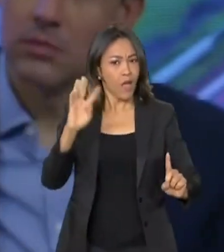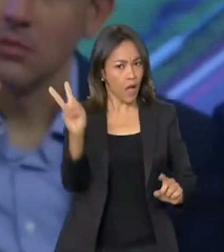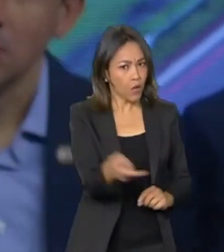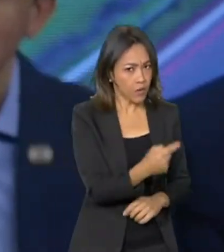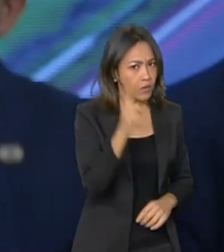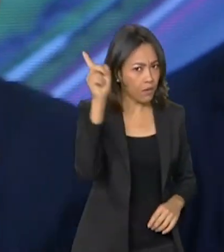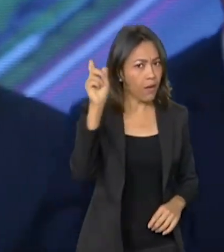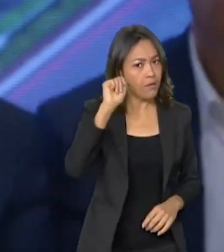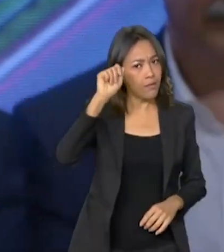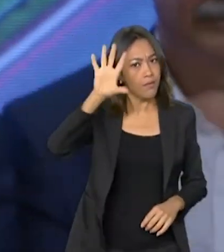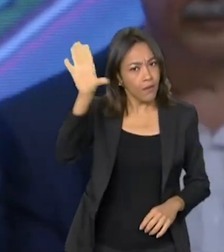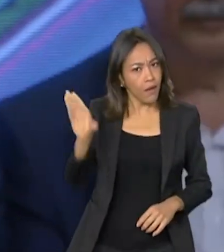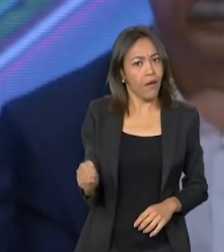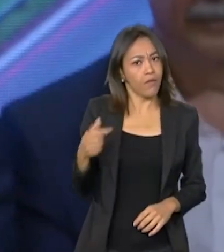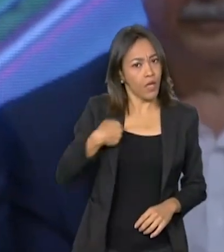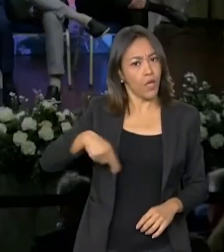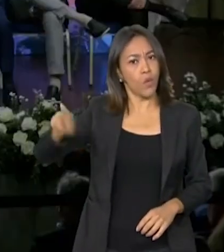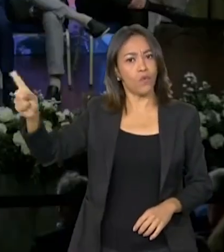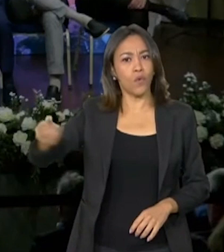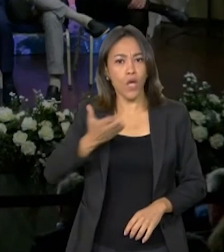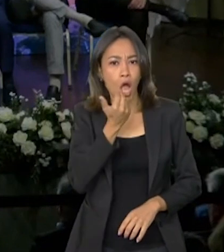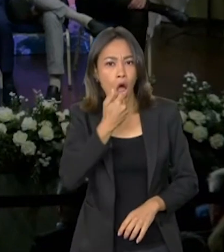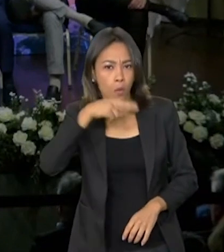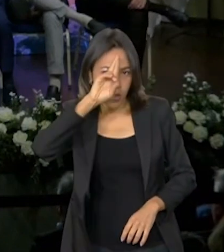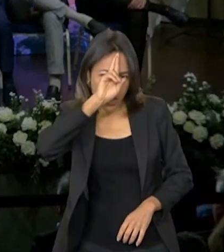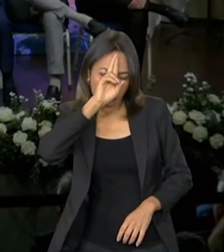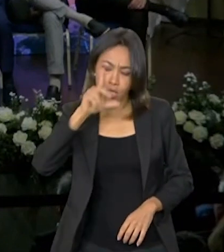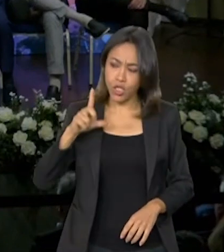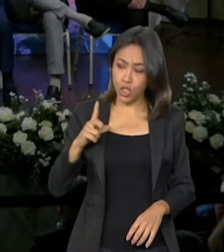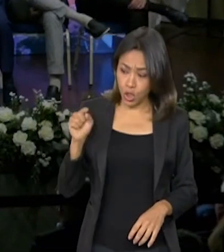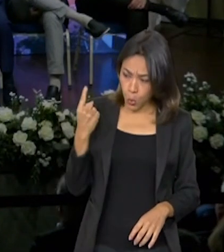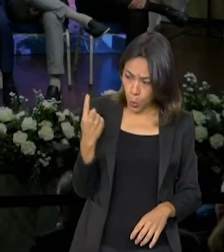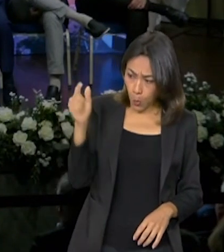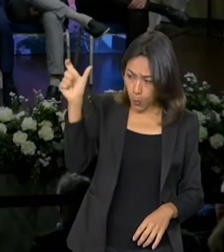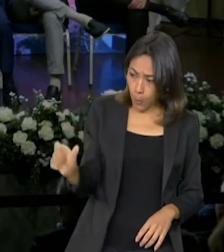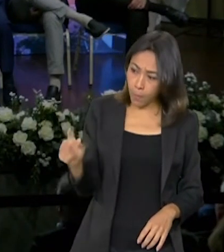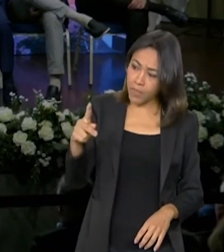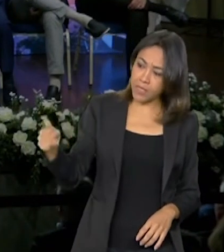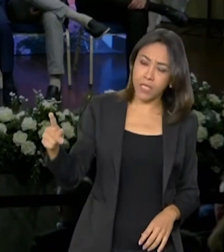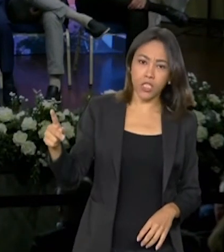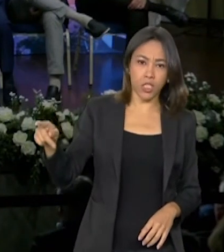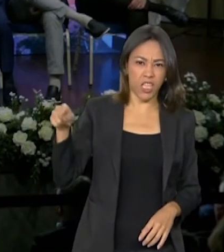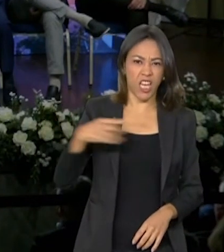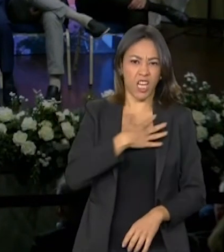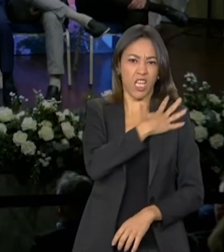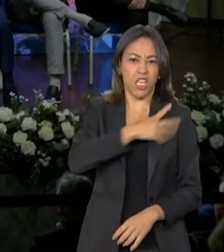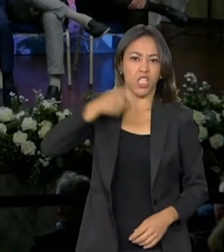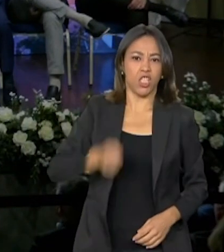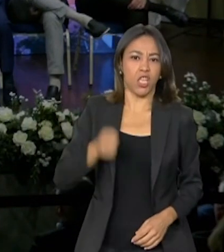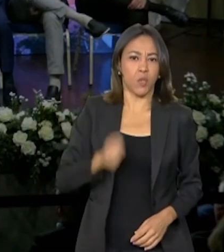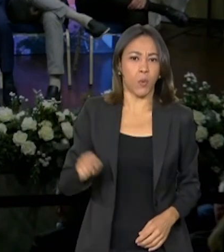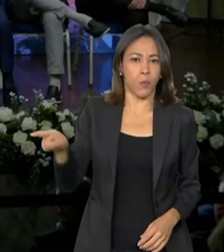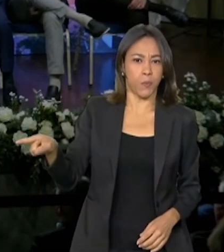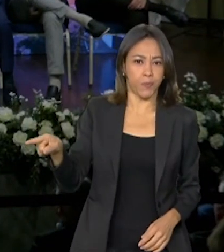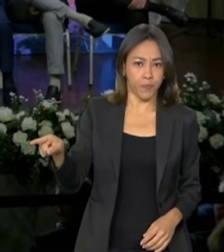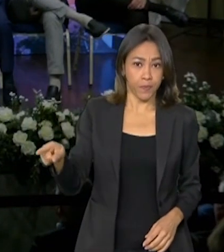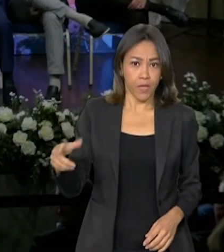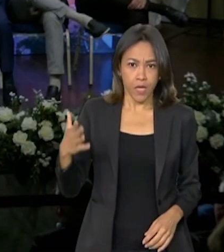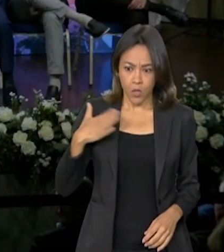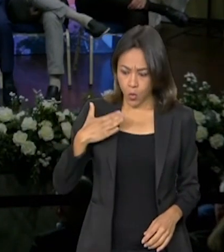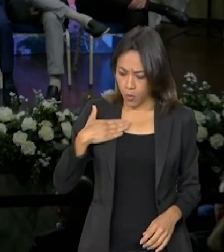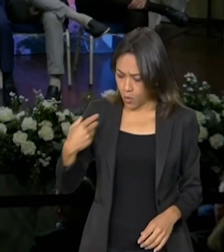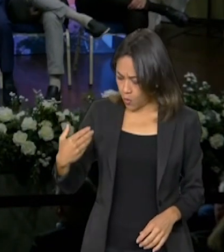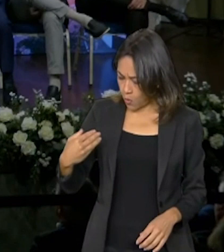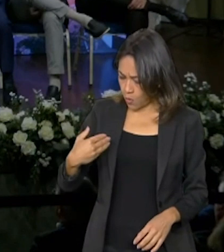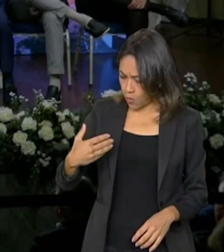almoçar e tinha um presidente de um país que era chamado de ditador. E não sei quem da minha assessoria colocou a